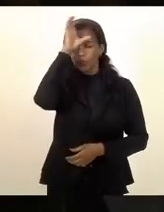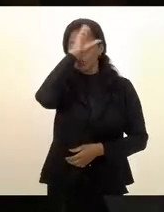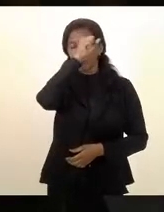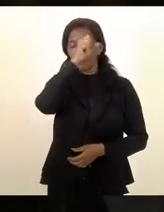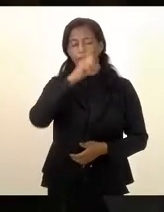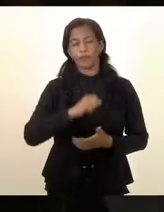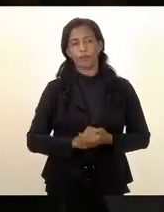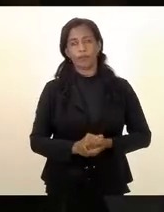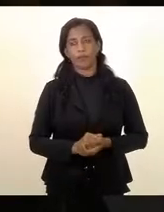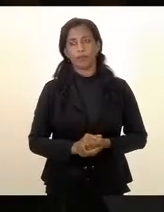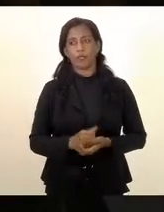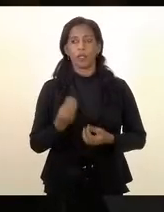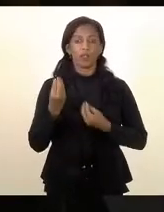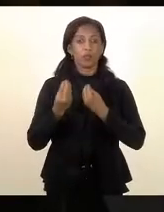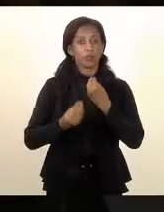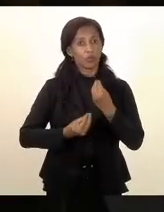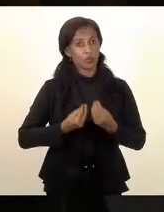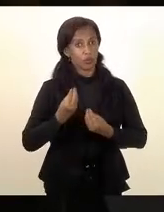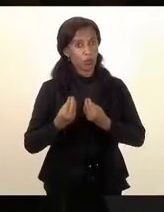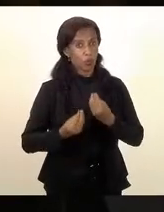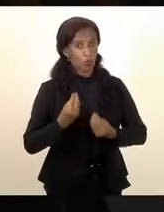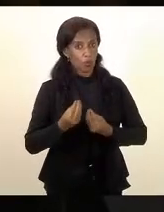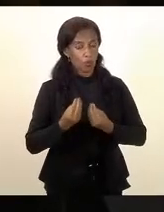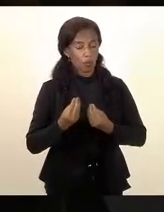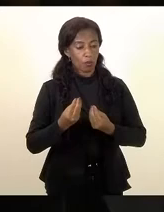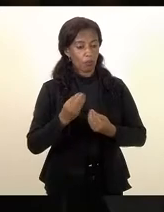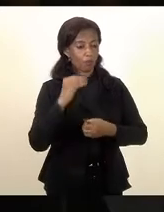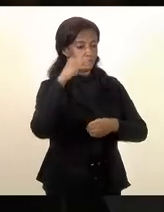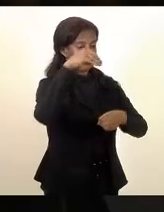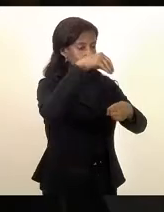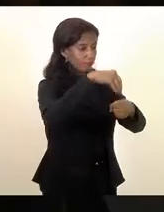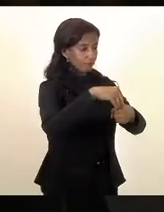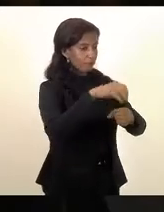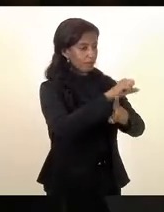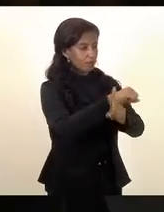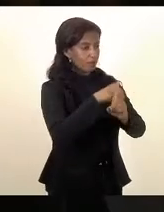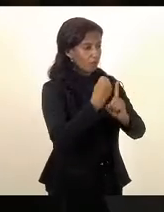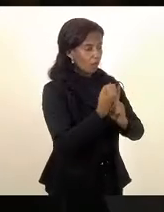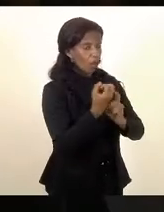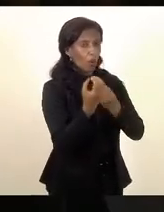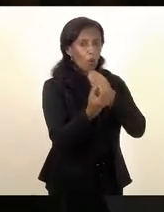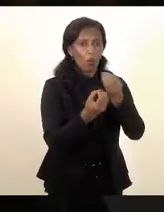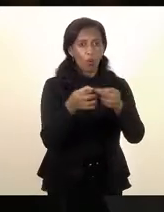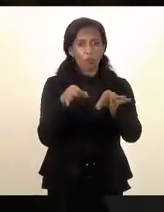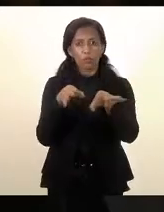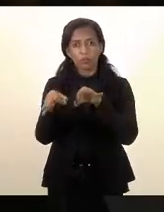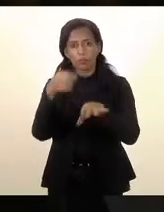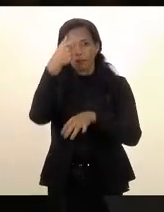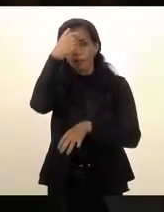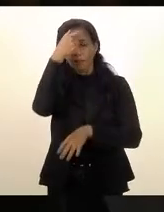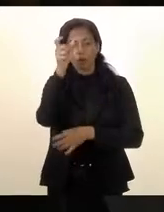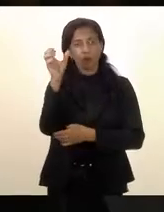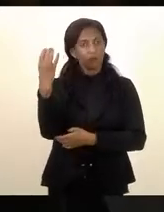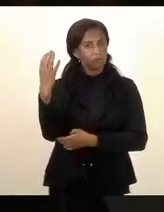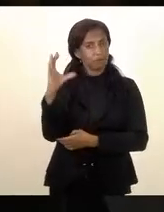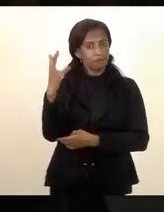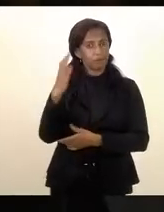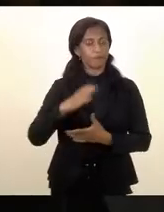de como funciona a nossa sociedade de como se organiza o pensamento científico